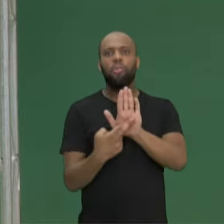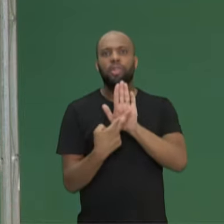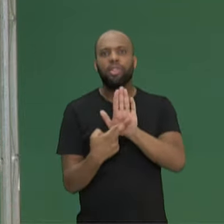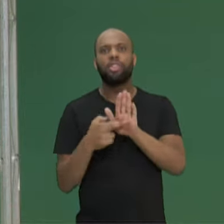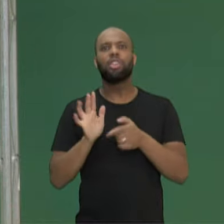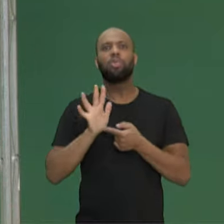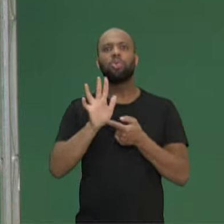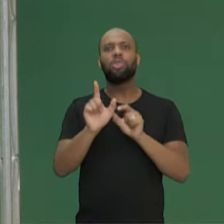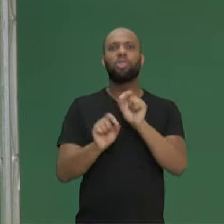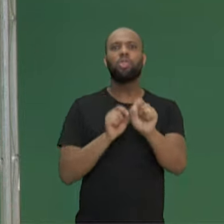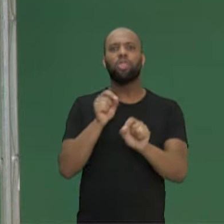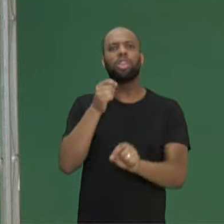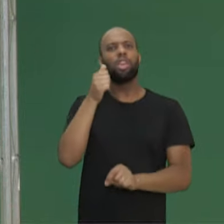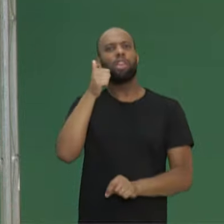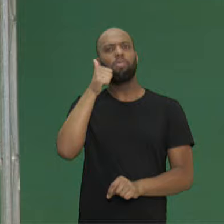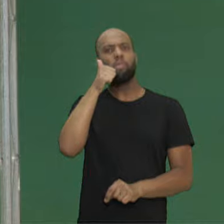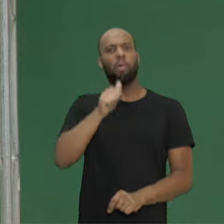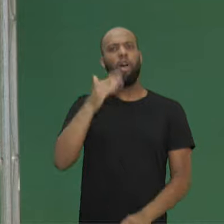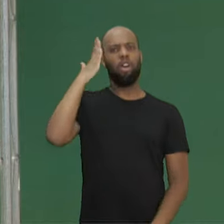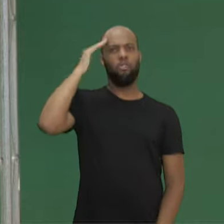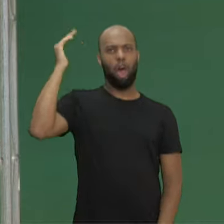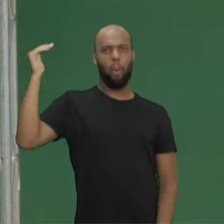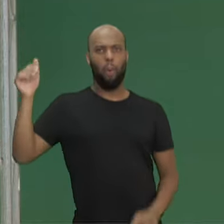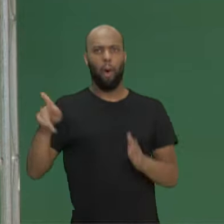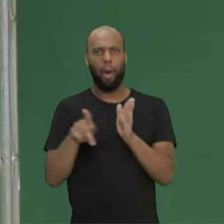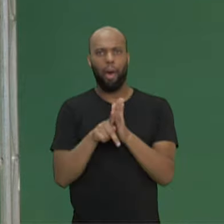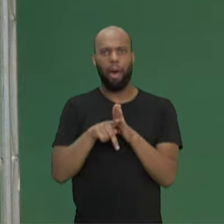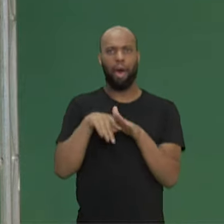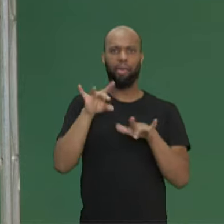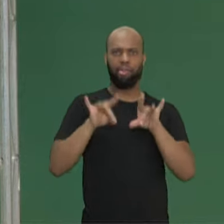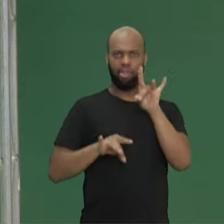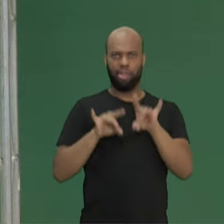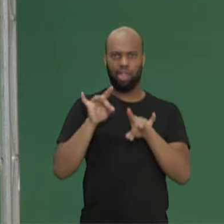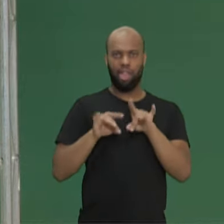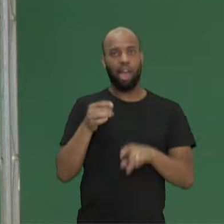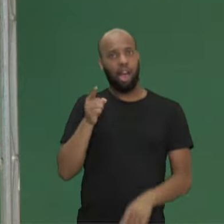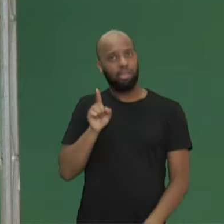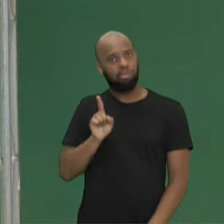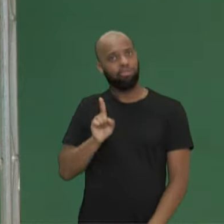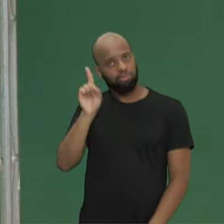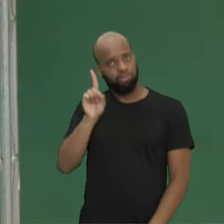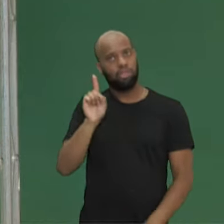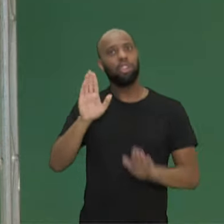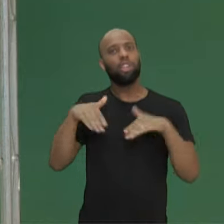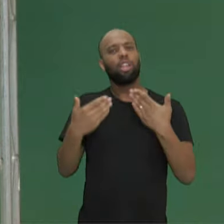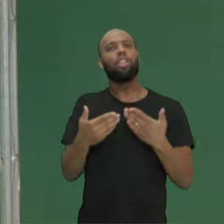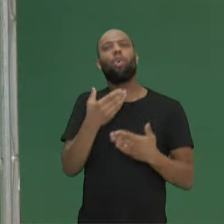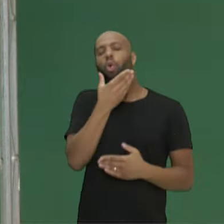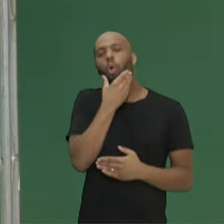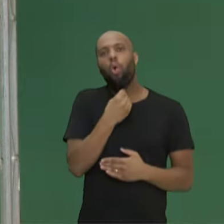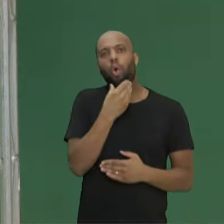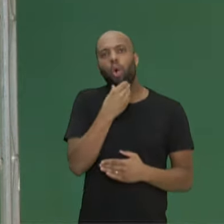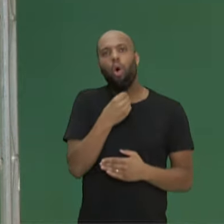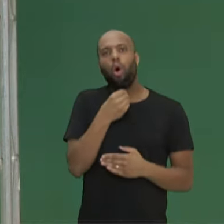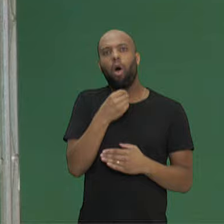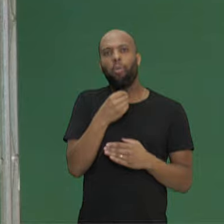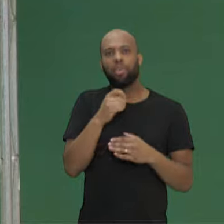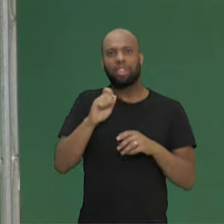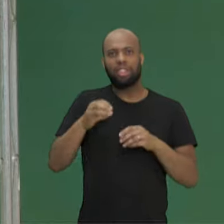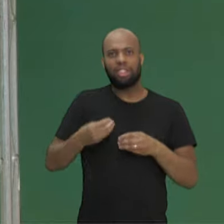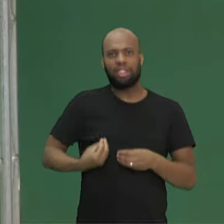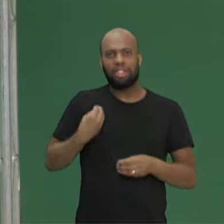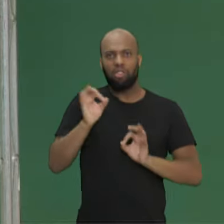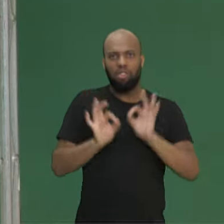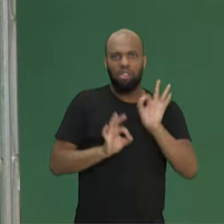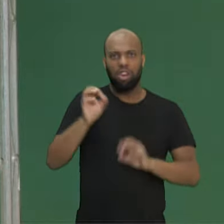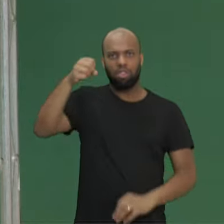do teatro, de cinema, enfim. E aí, nessa cena da estrela, o iluminador trouxe a questão do glamour, né,